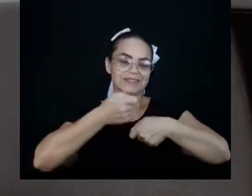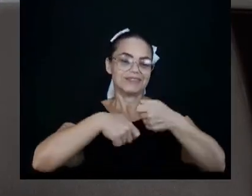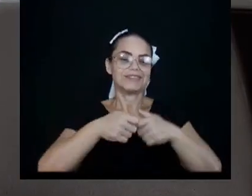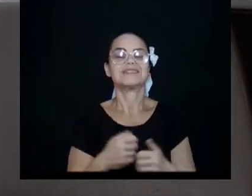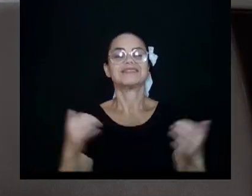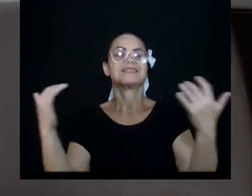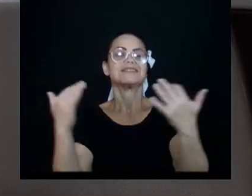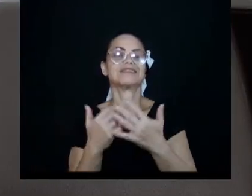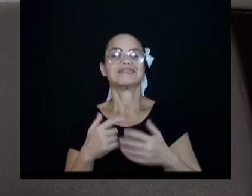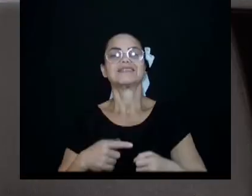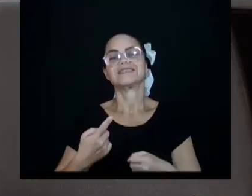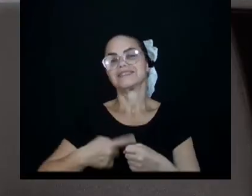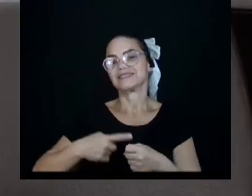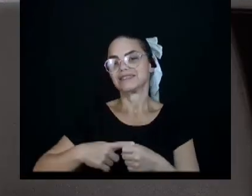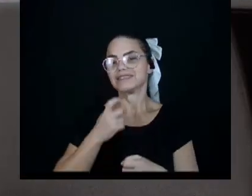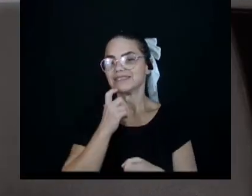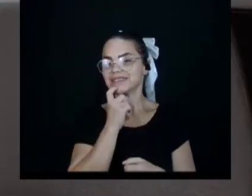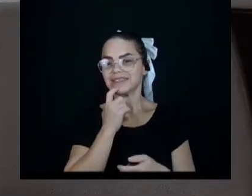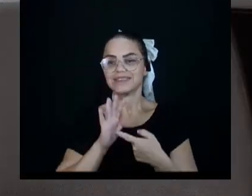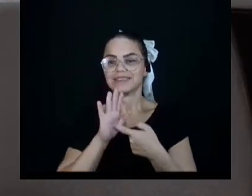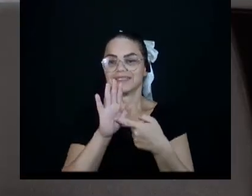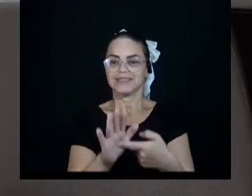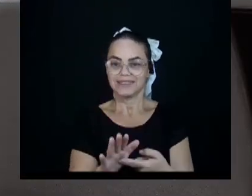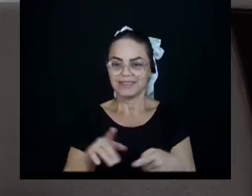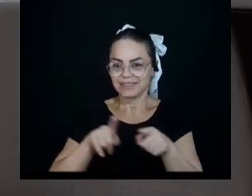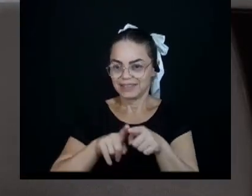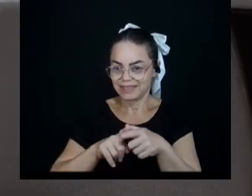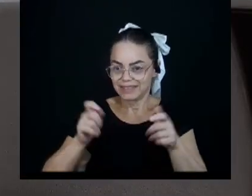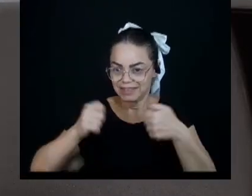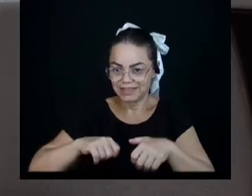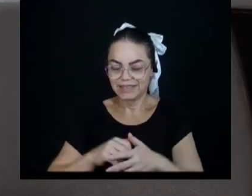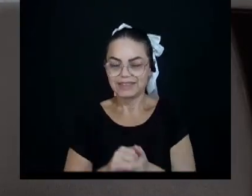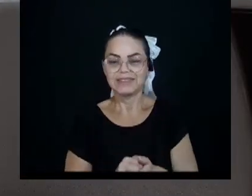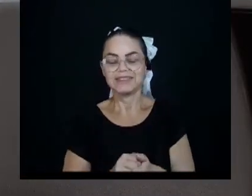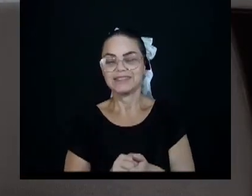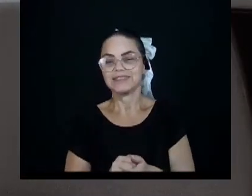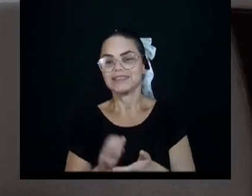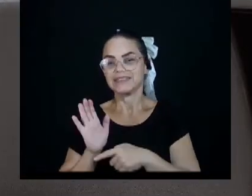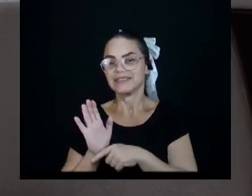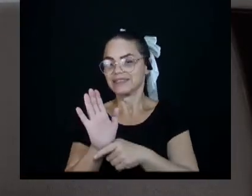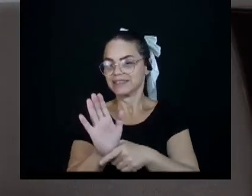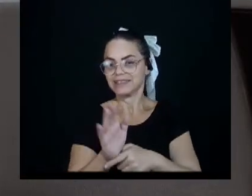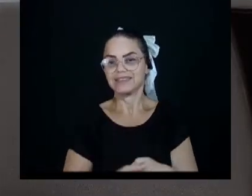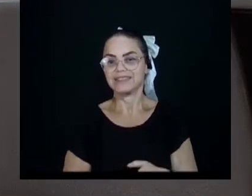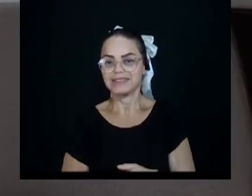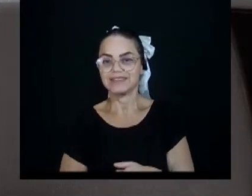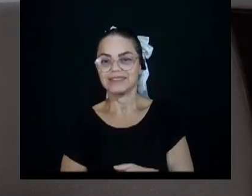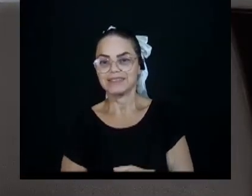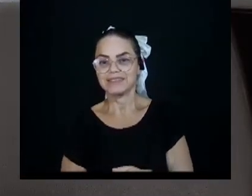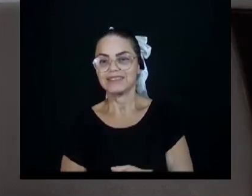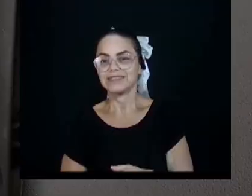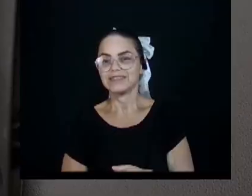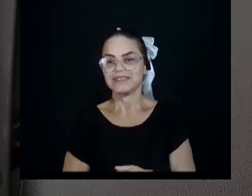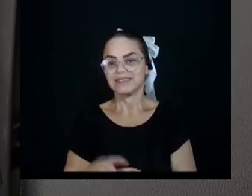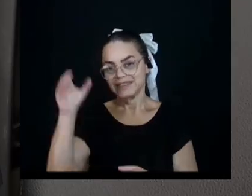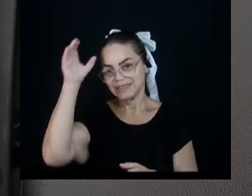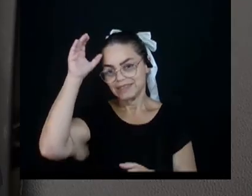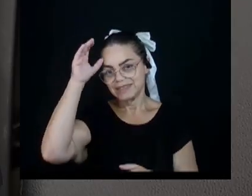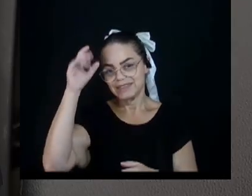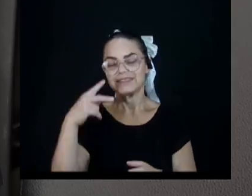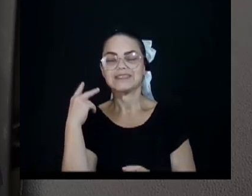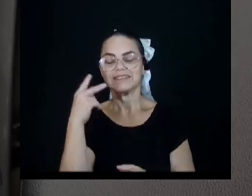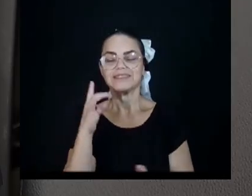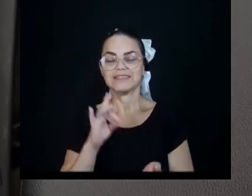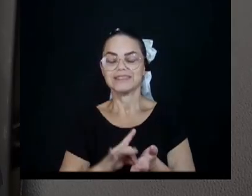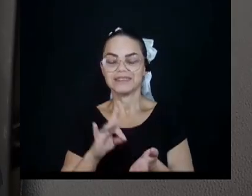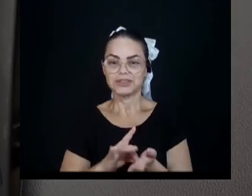né, mostrar como que a cidade também ela pode ser beneficiada com essas questões culturais, né, vereador? Exatamente. Essa coisa,